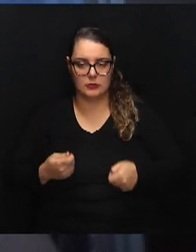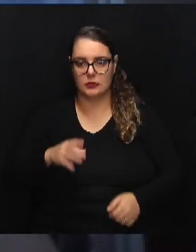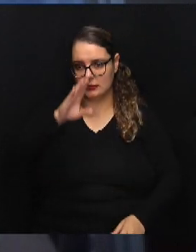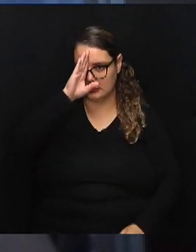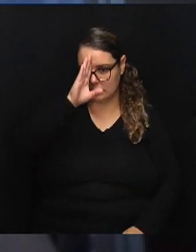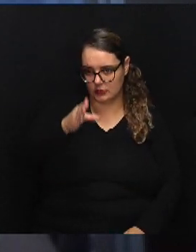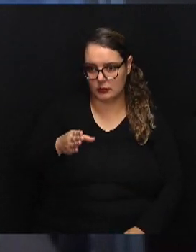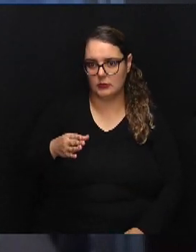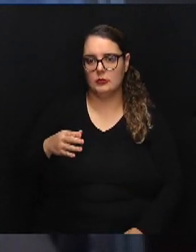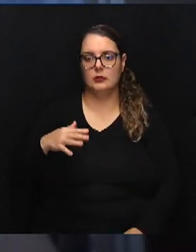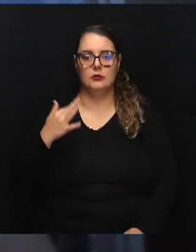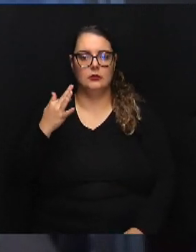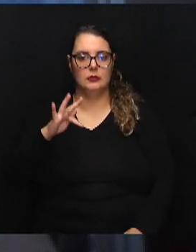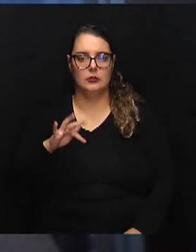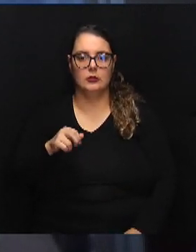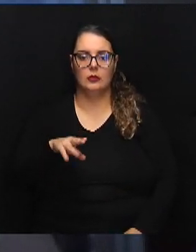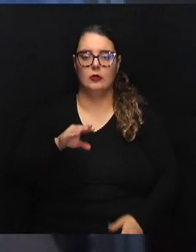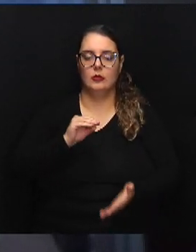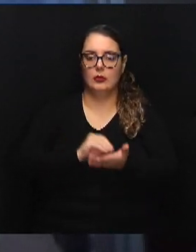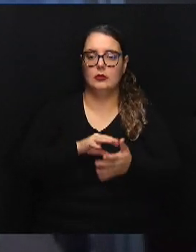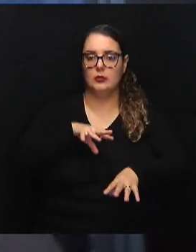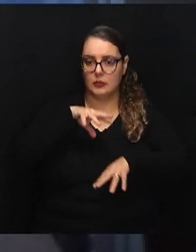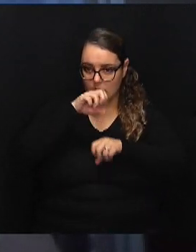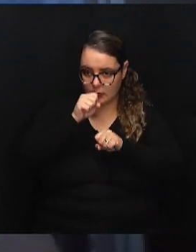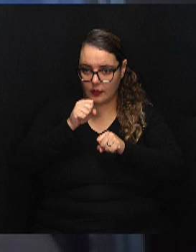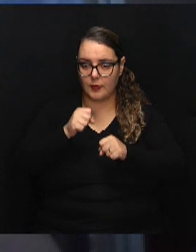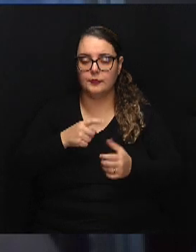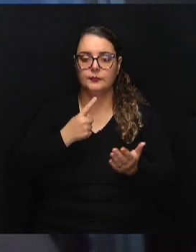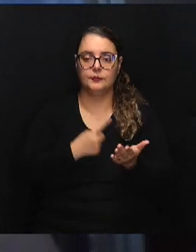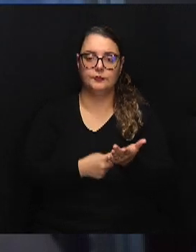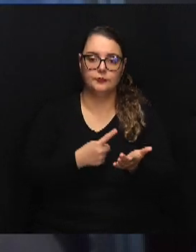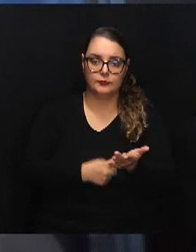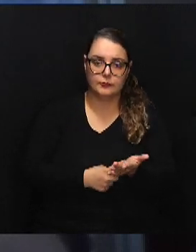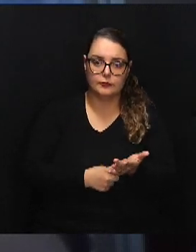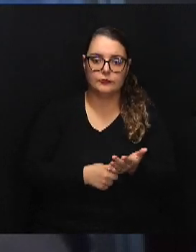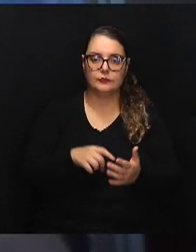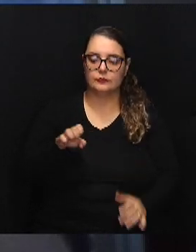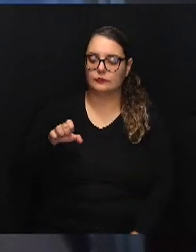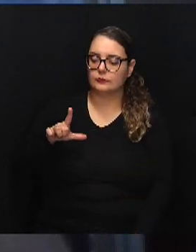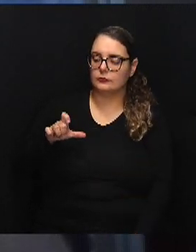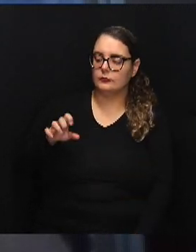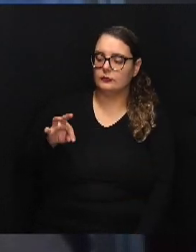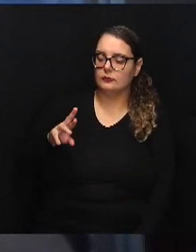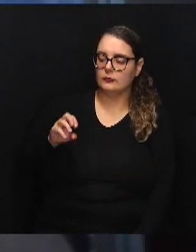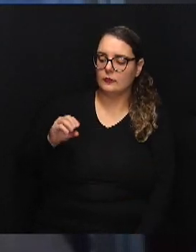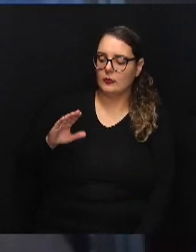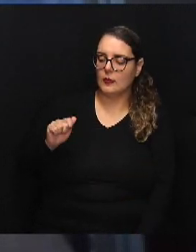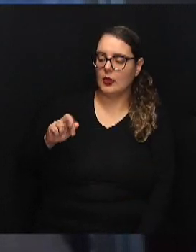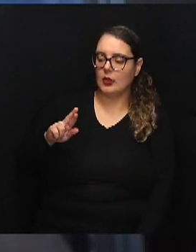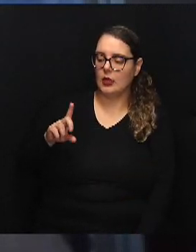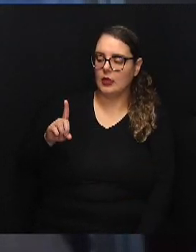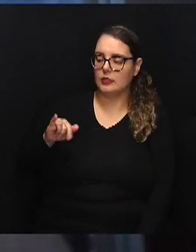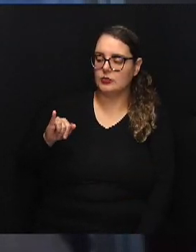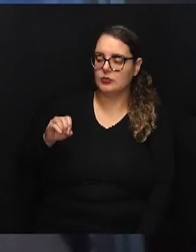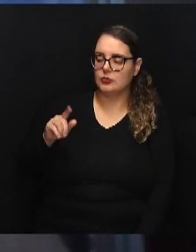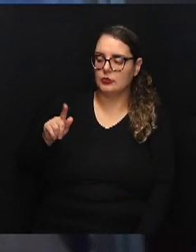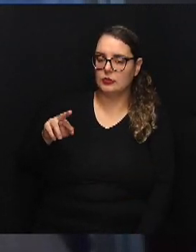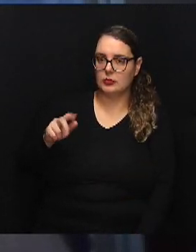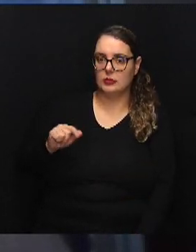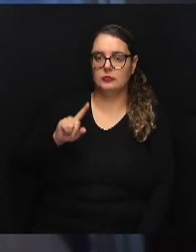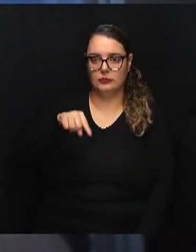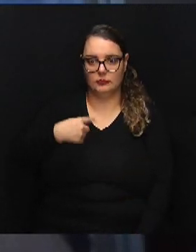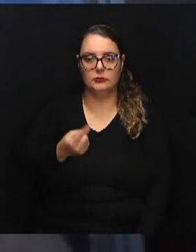Principalmente dor ou falta de ar, a gente confirma com o eletrocardiograma e na sequência, para a